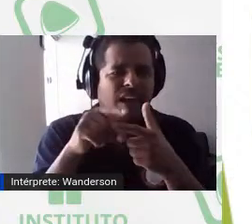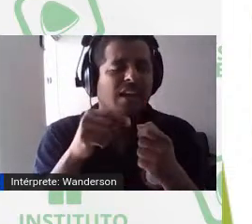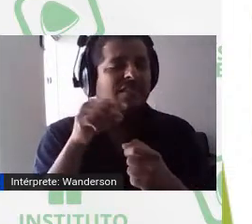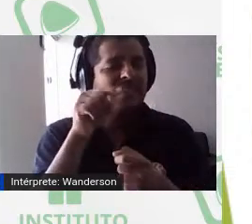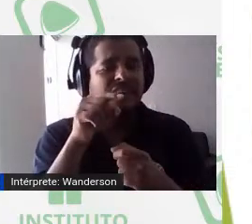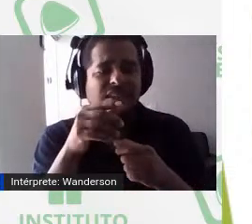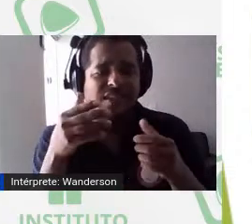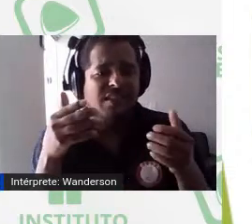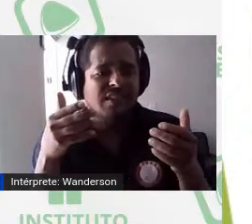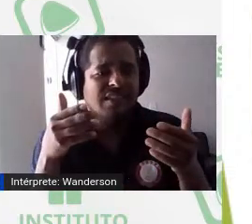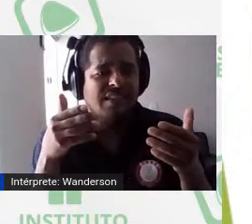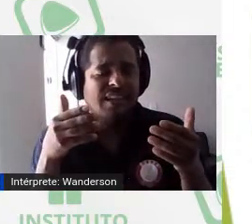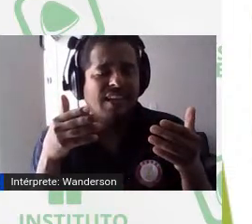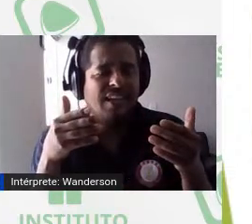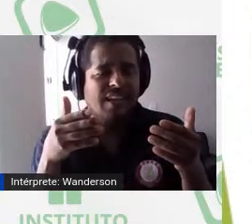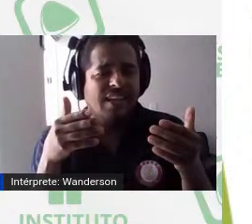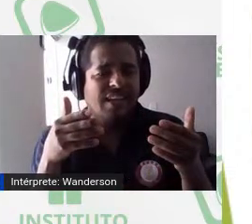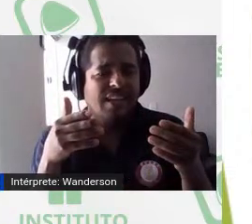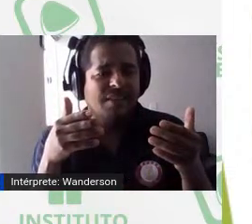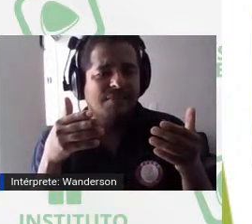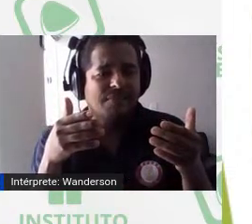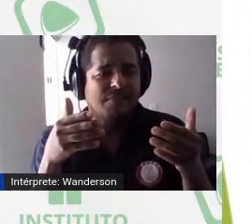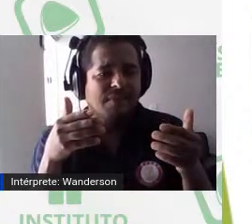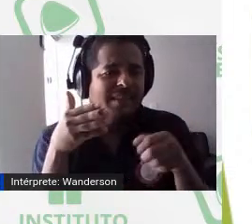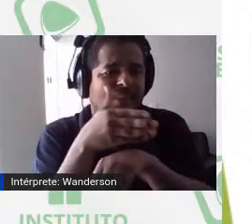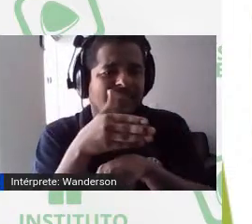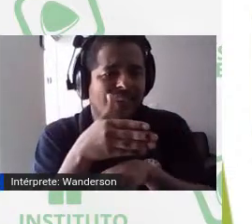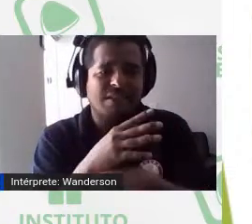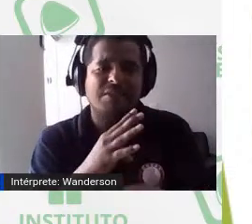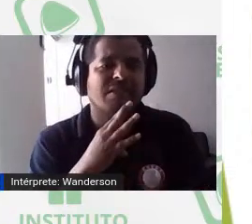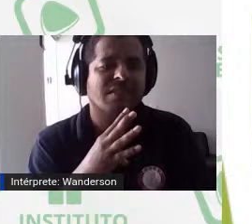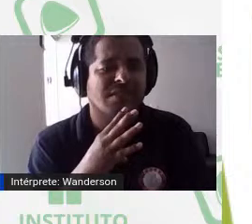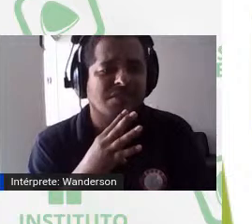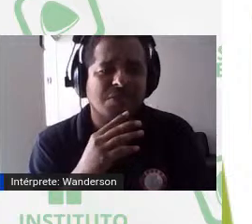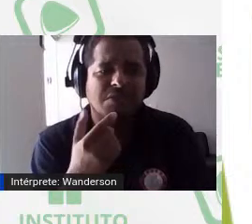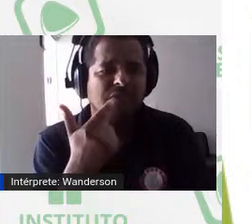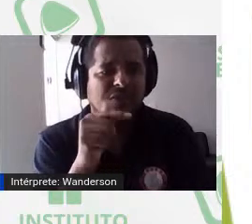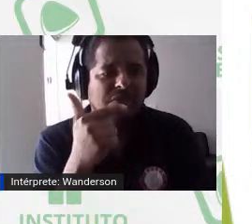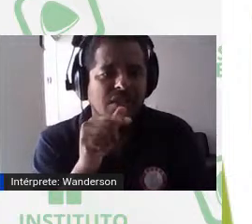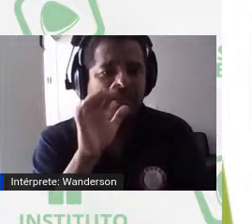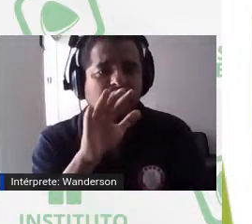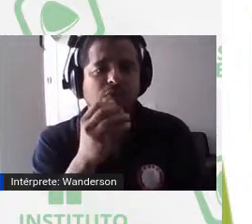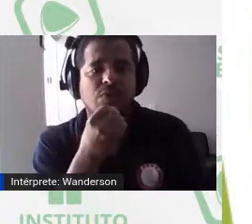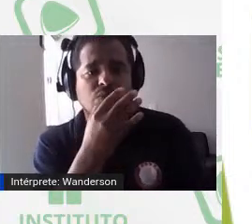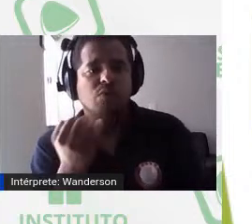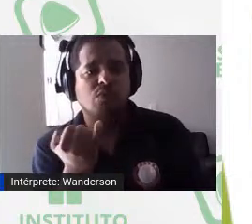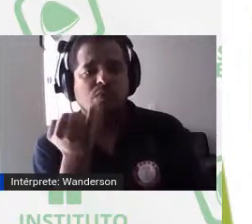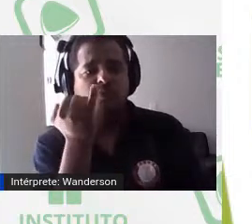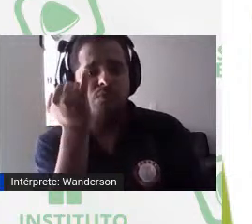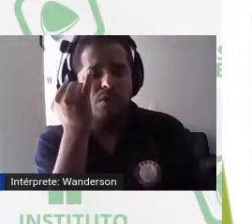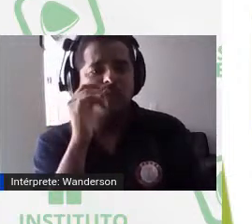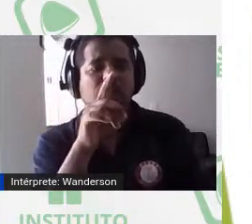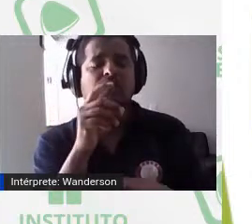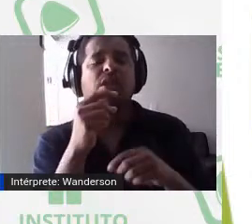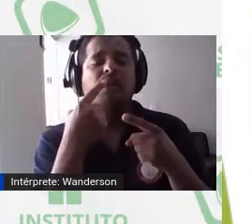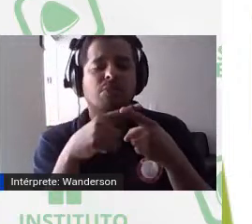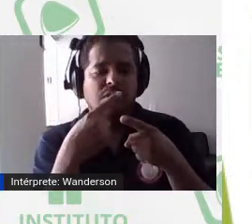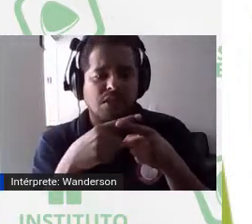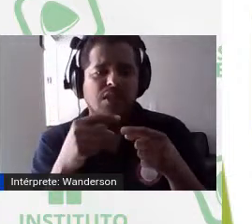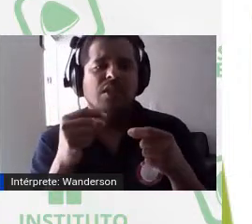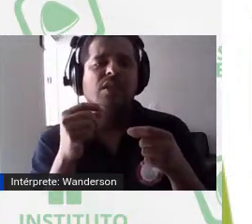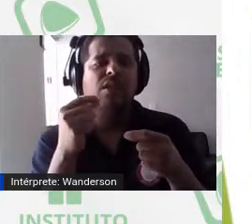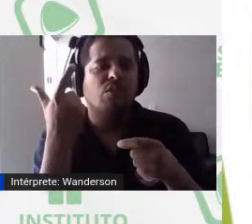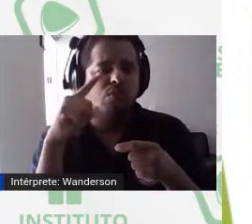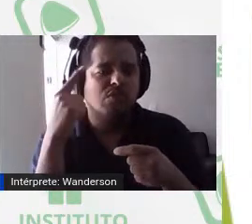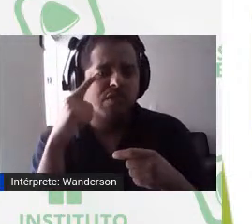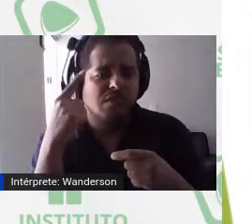Então, foi um aprendizado mútuo. Foi importante por isso, porque conseguimos construir um conhecimento e